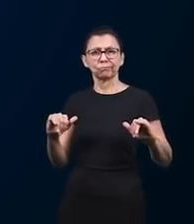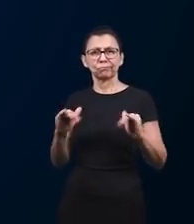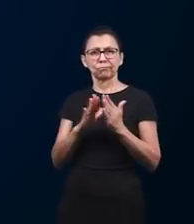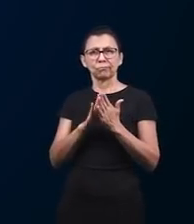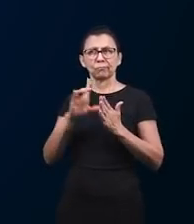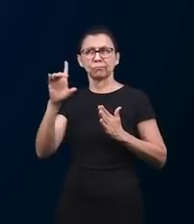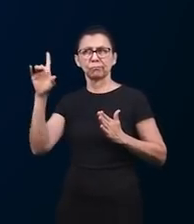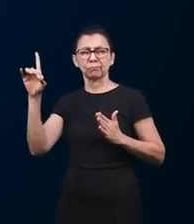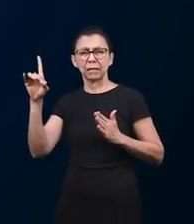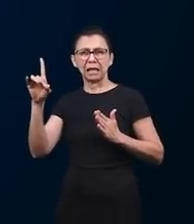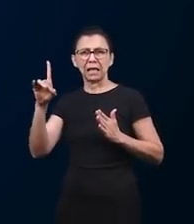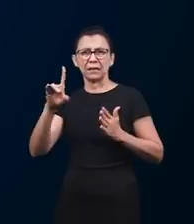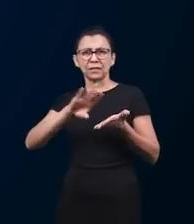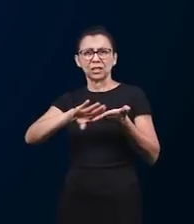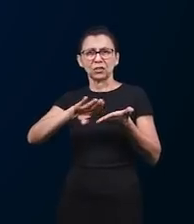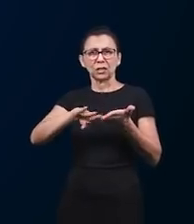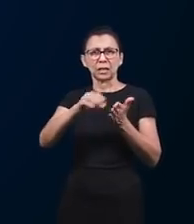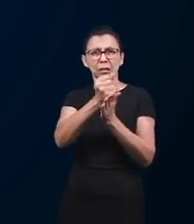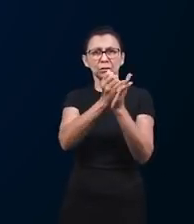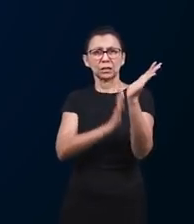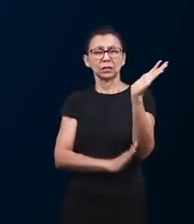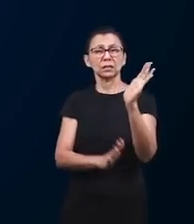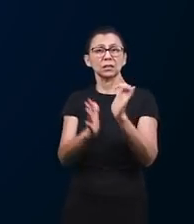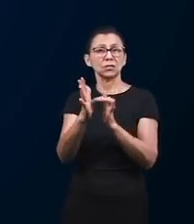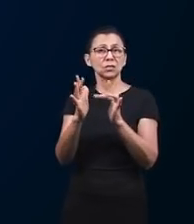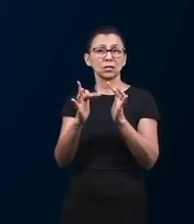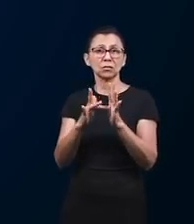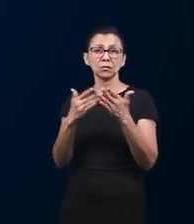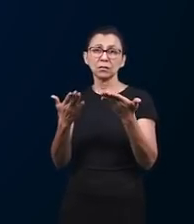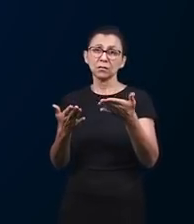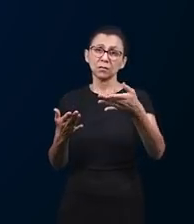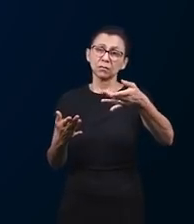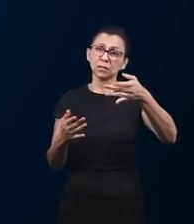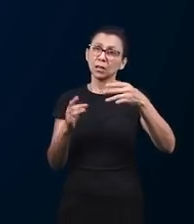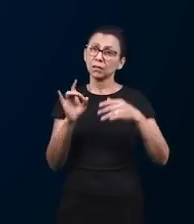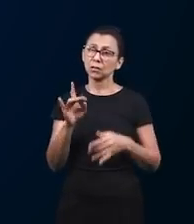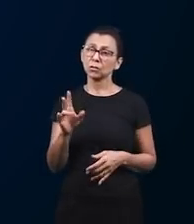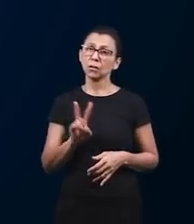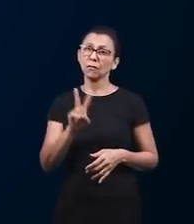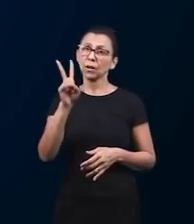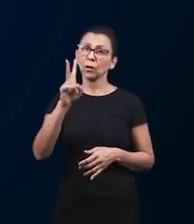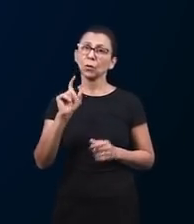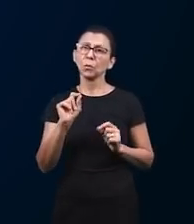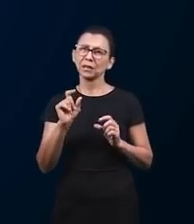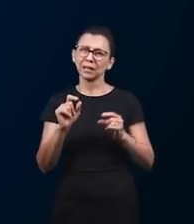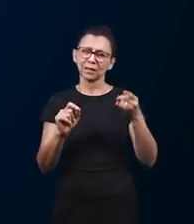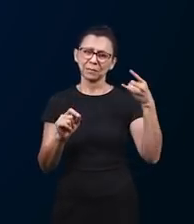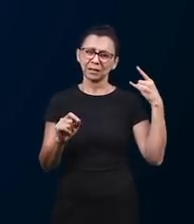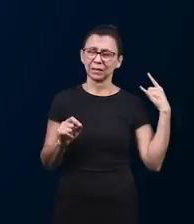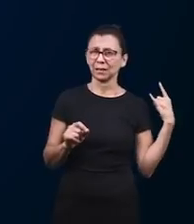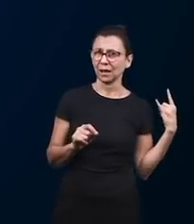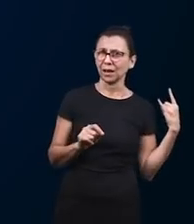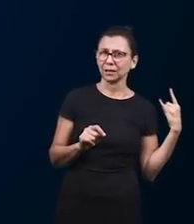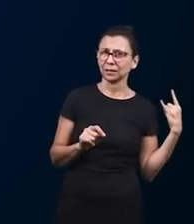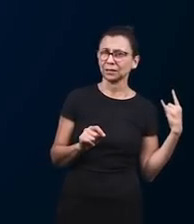trazermos valores terrenos, materiais. São notáveis, são extraordinários, mas não levam o homem a uma experiência de